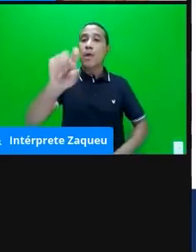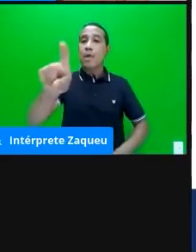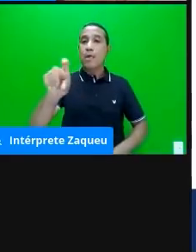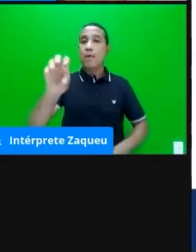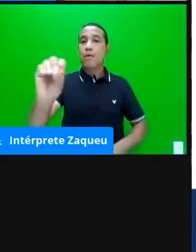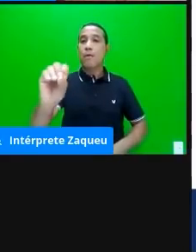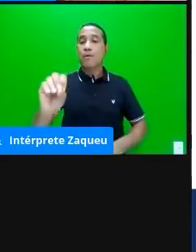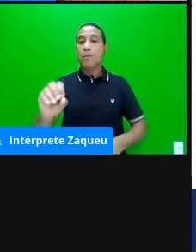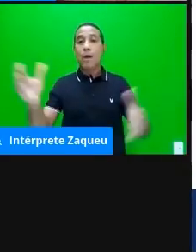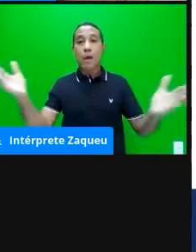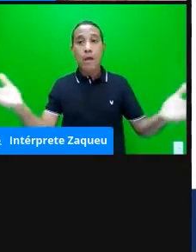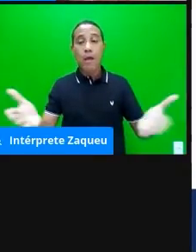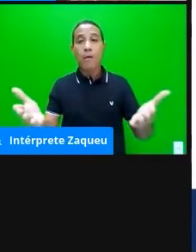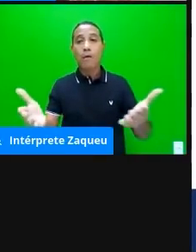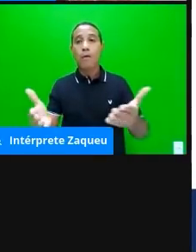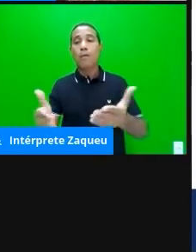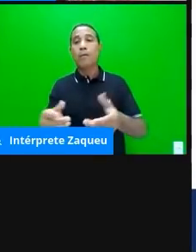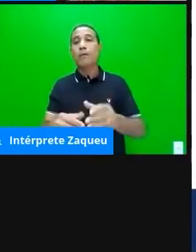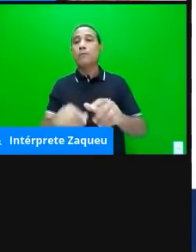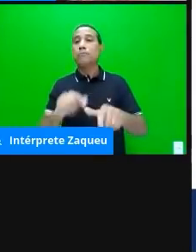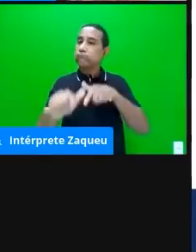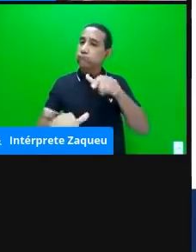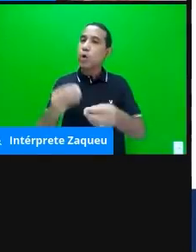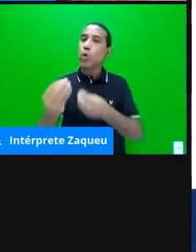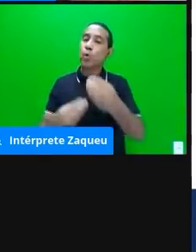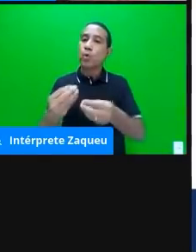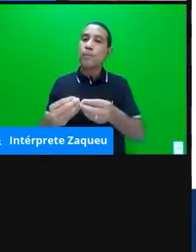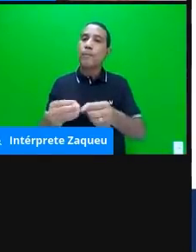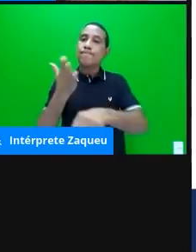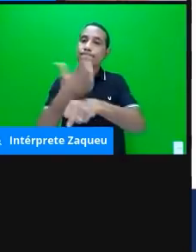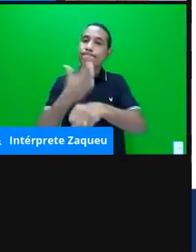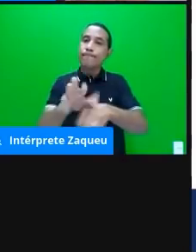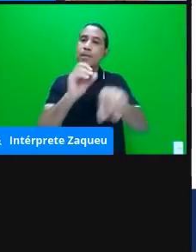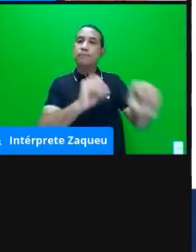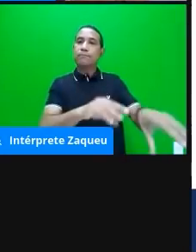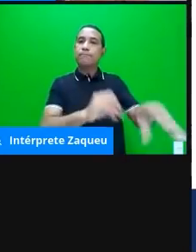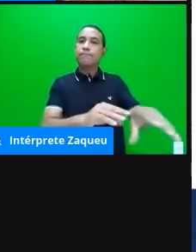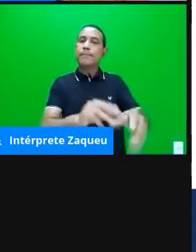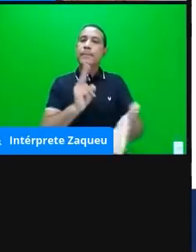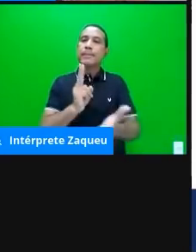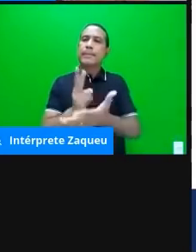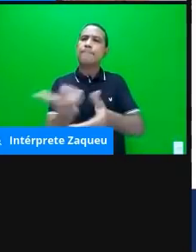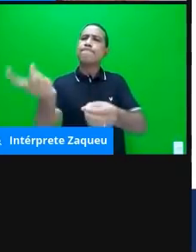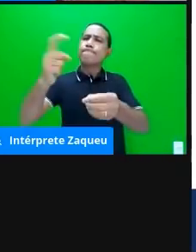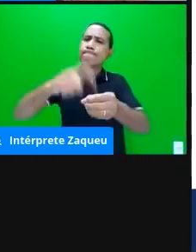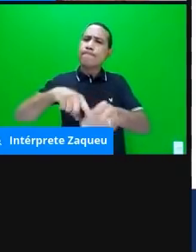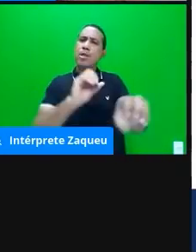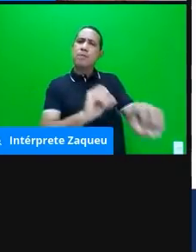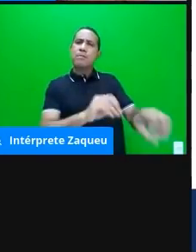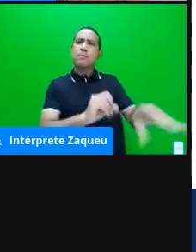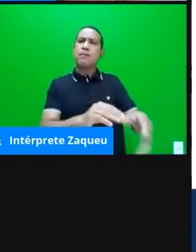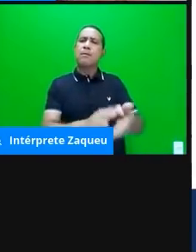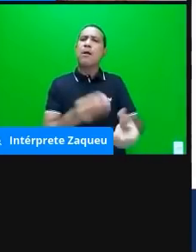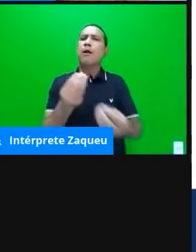de práticas de ensino, reportando ao ensino diante de